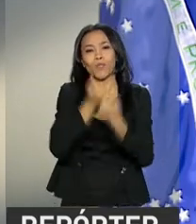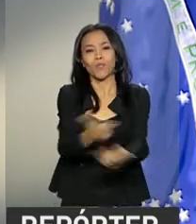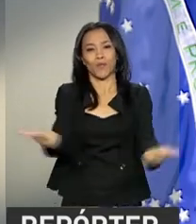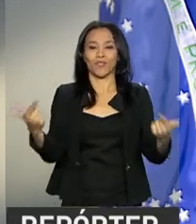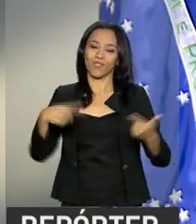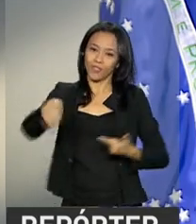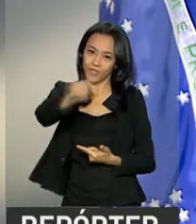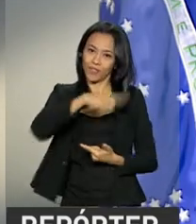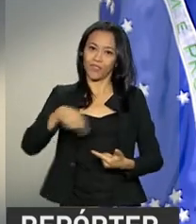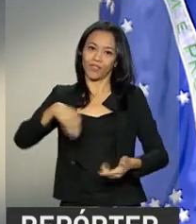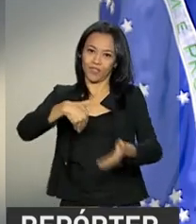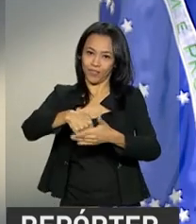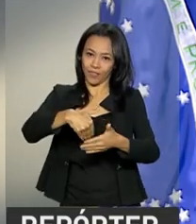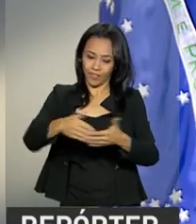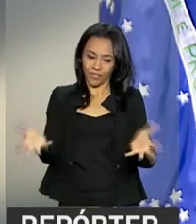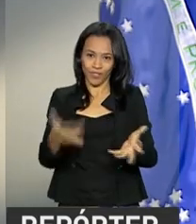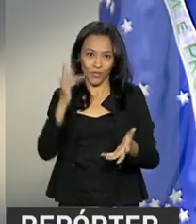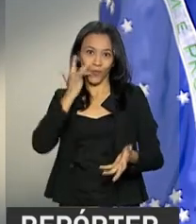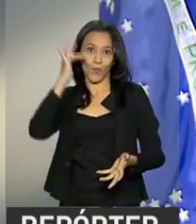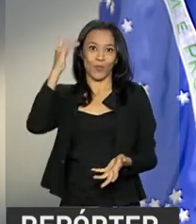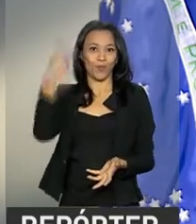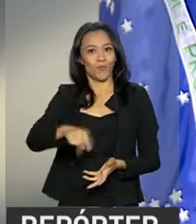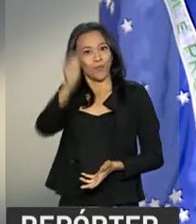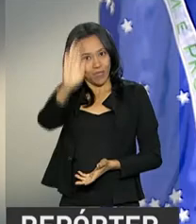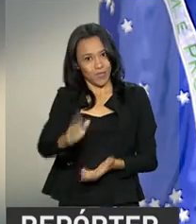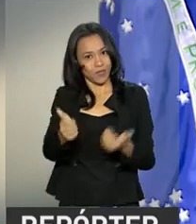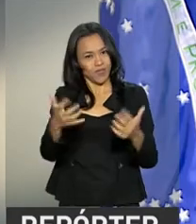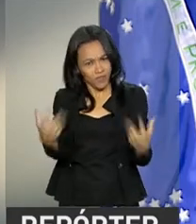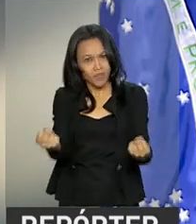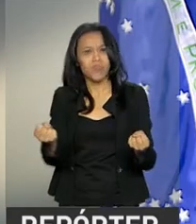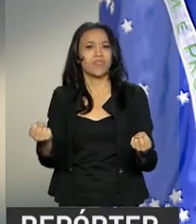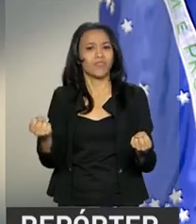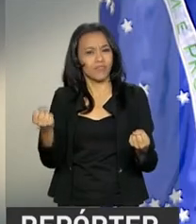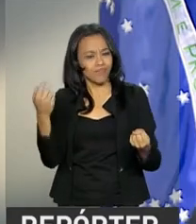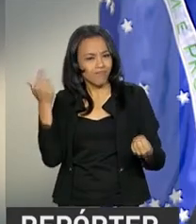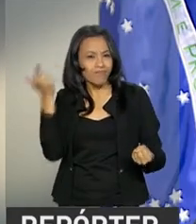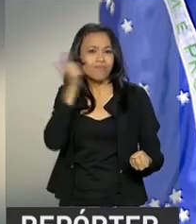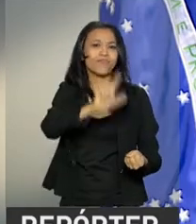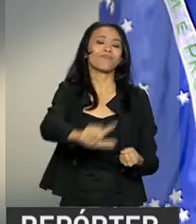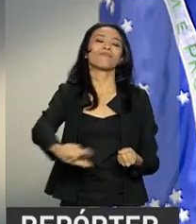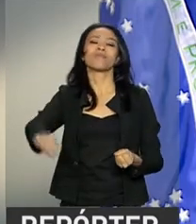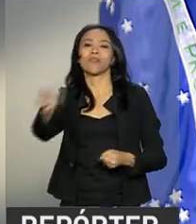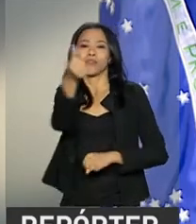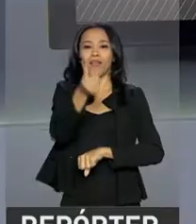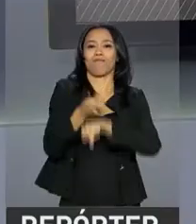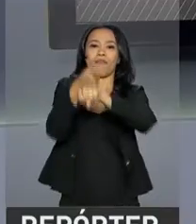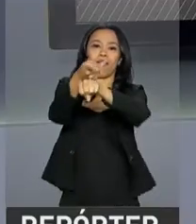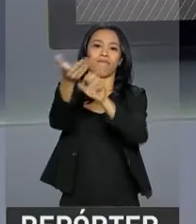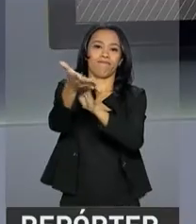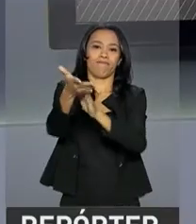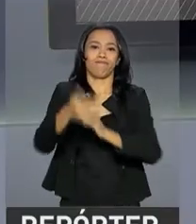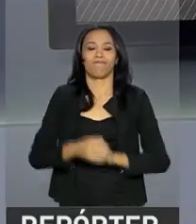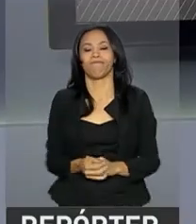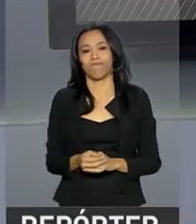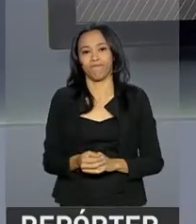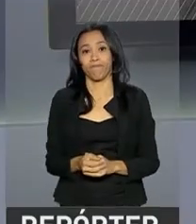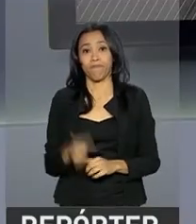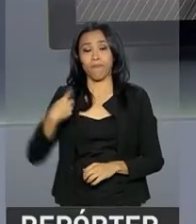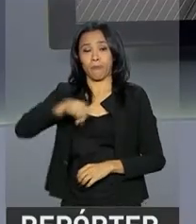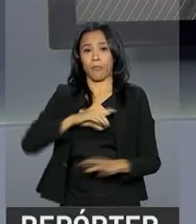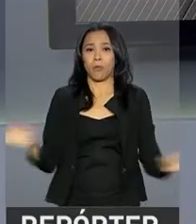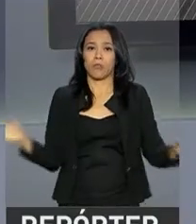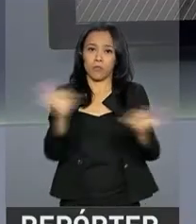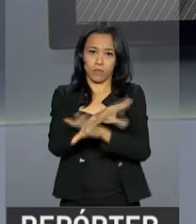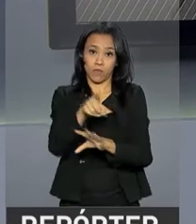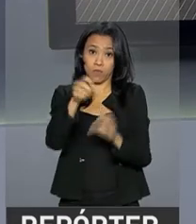aos atletas de ouro do Brasil. E vamos rumo ao Hexa. Nós ficamos por